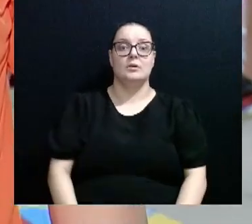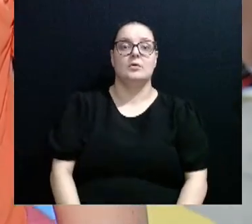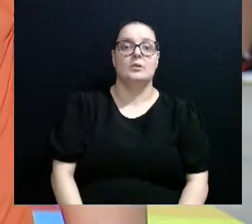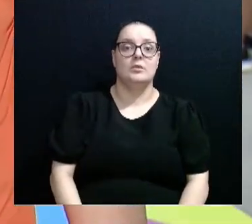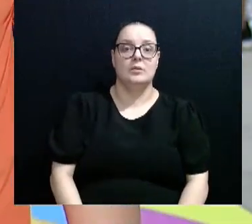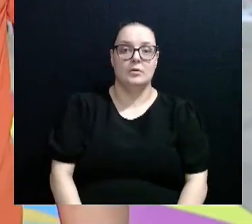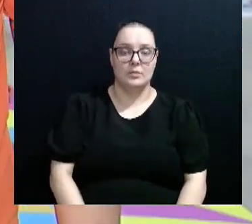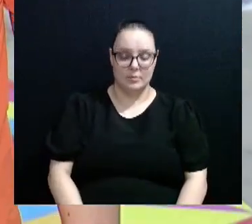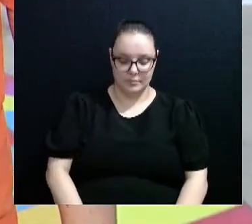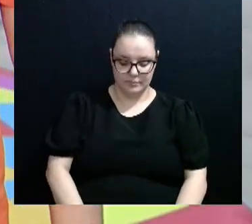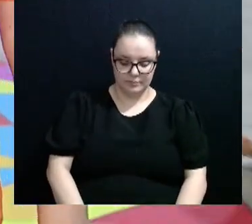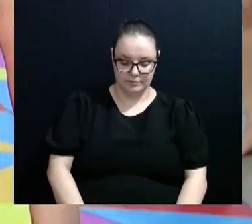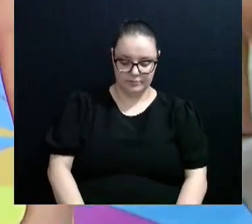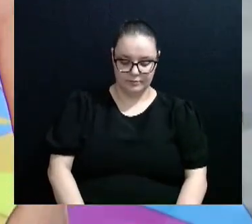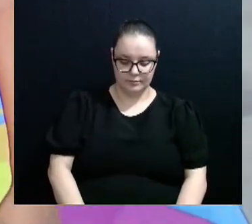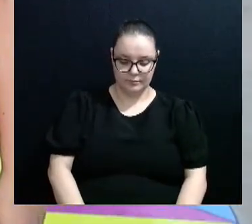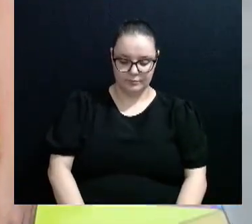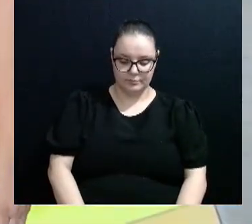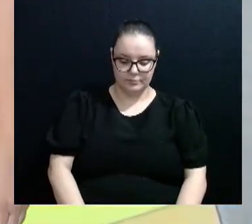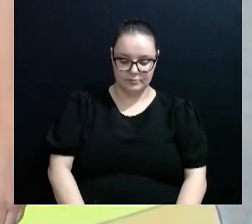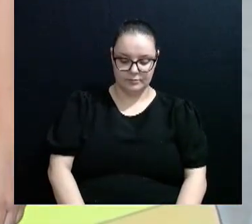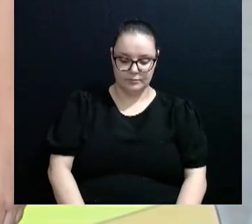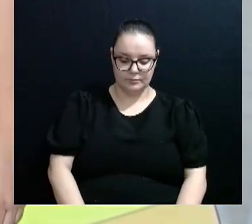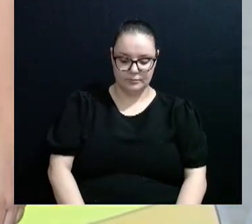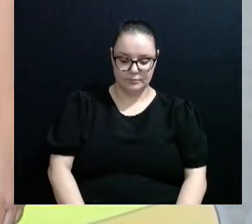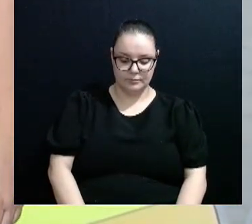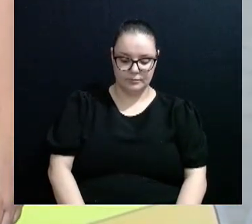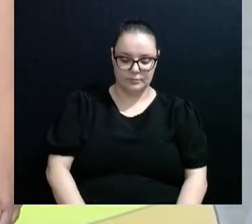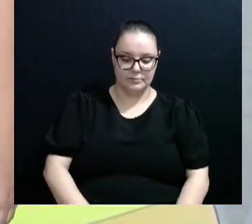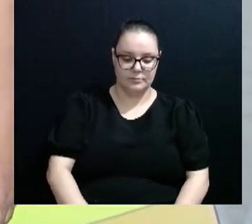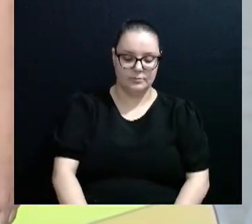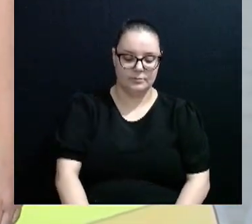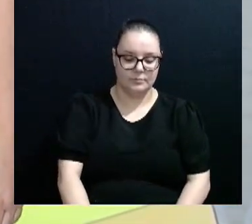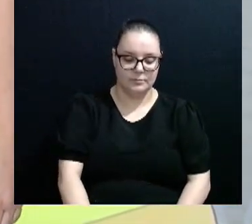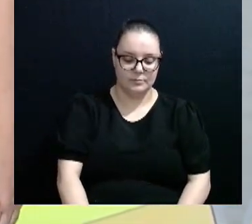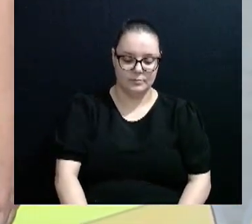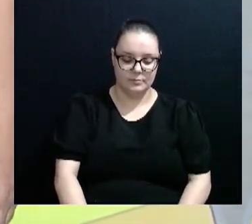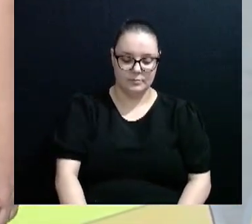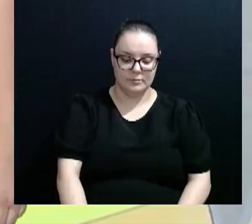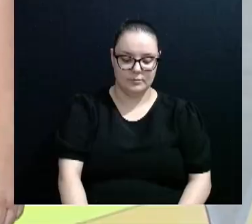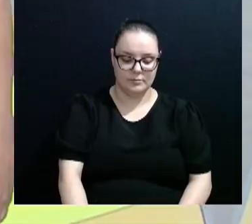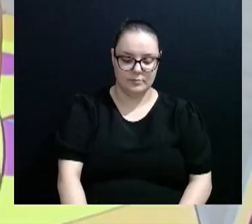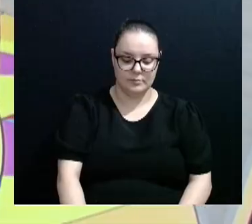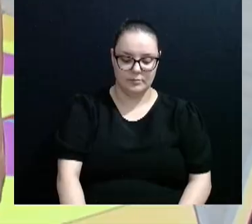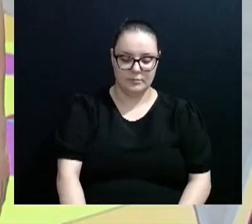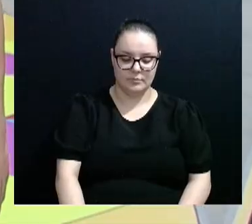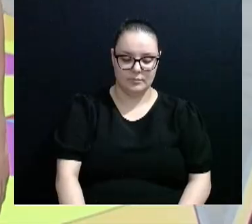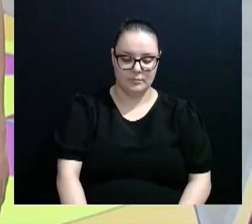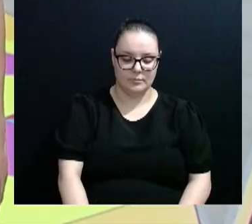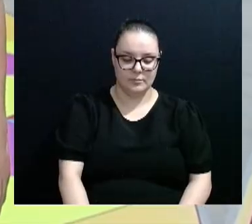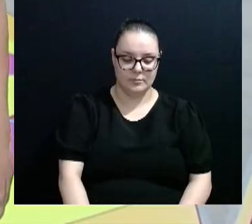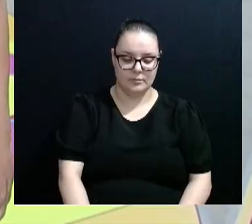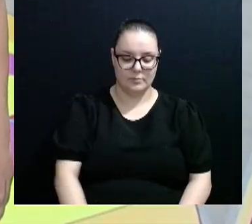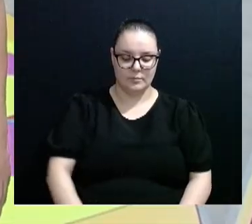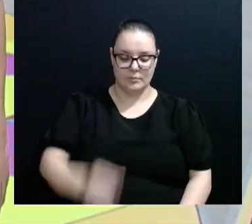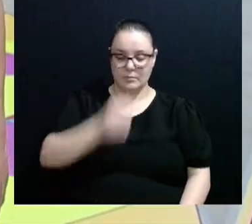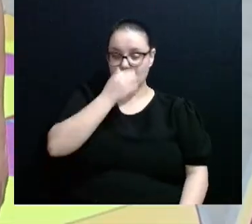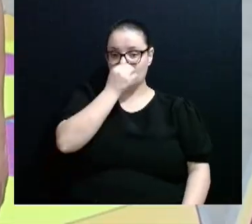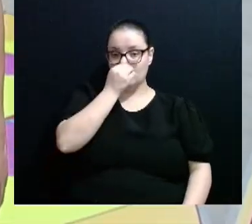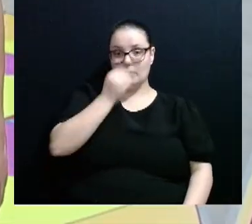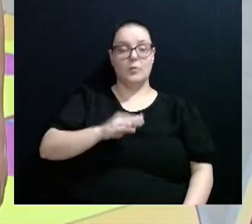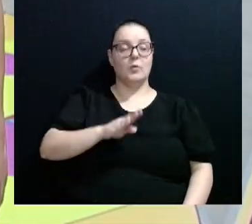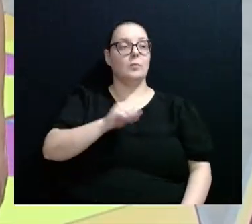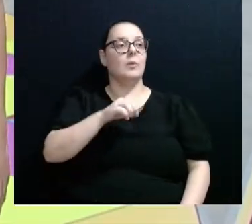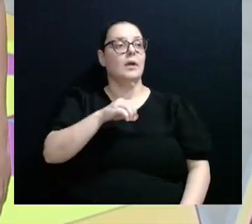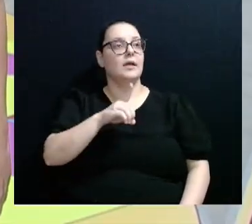aquela regra que a gente tem já do futebol, digamos que oficial, ou do badminton oficial. Aqui